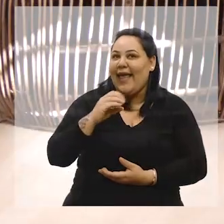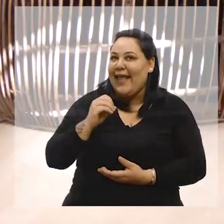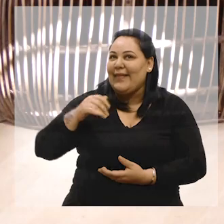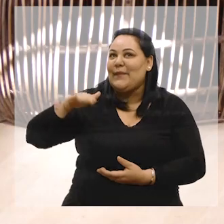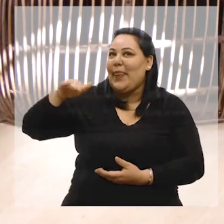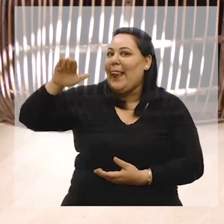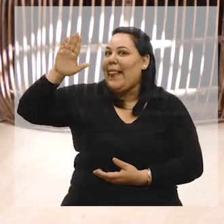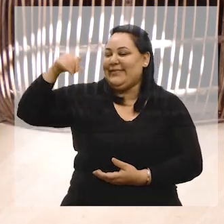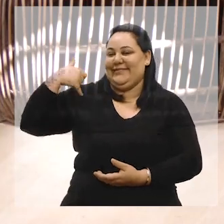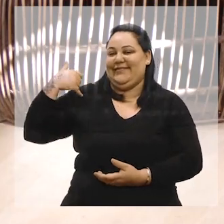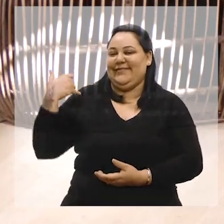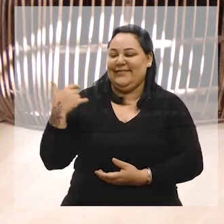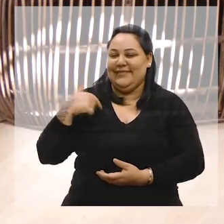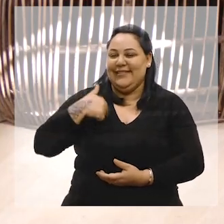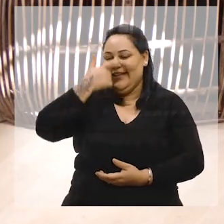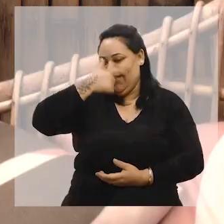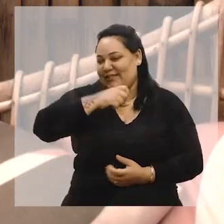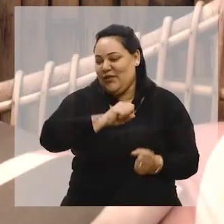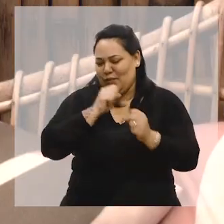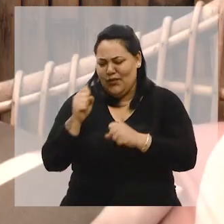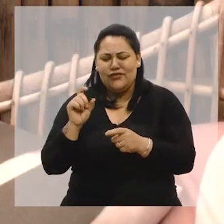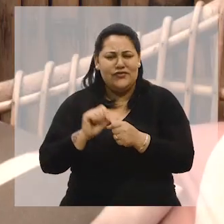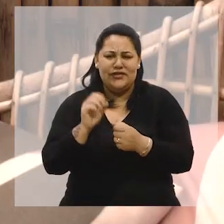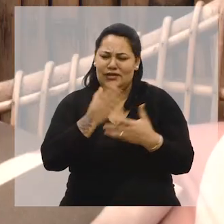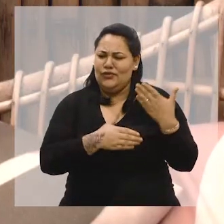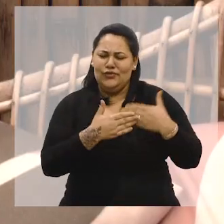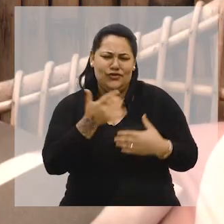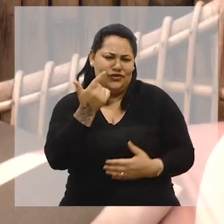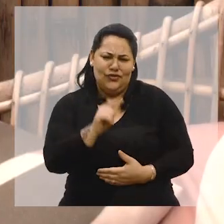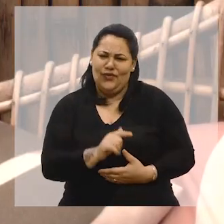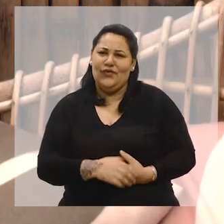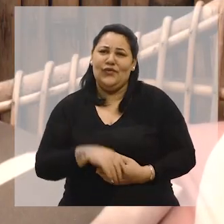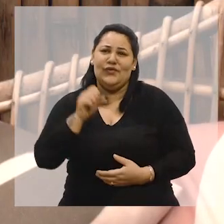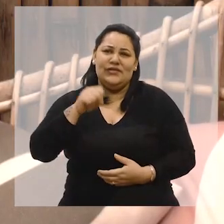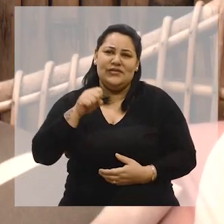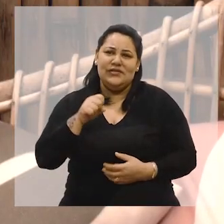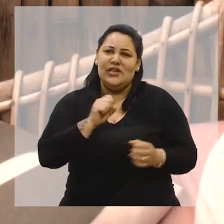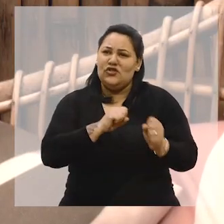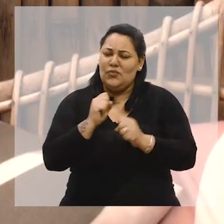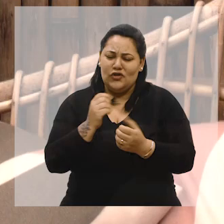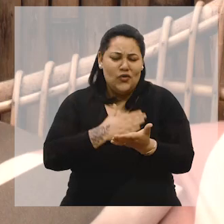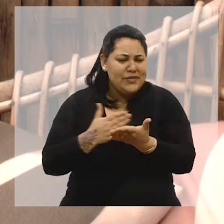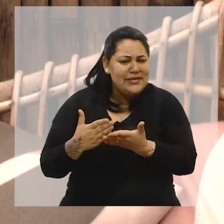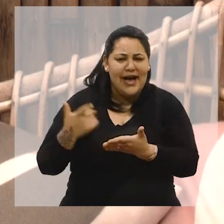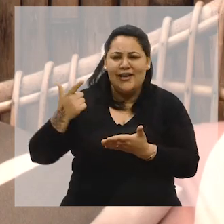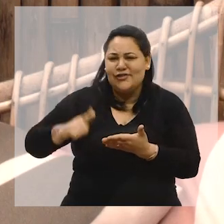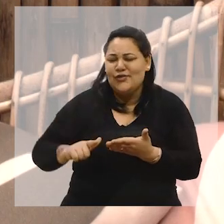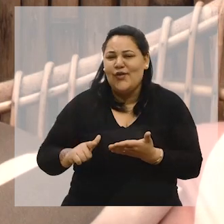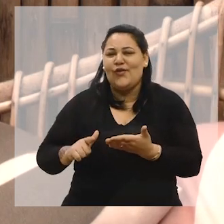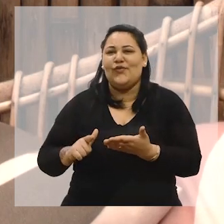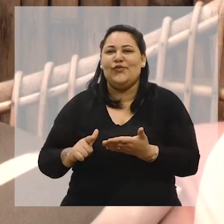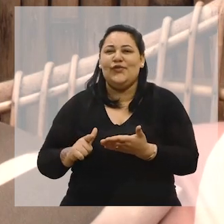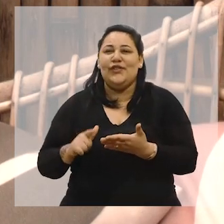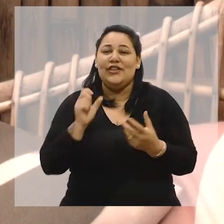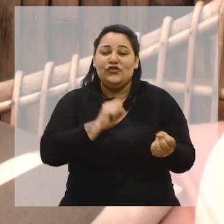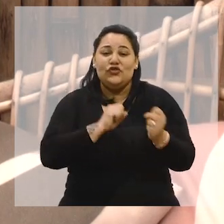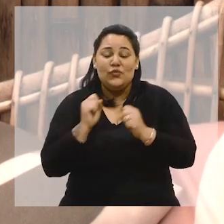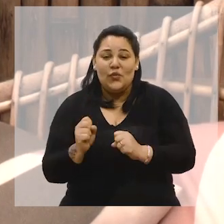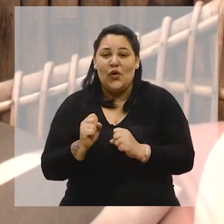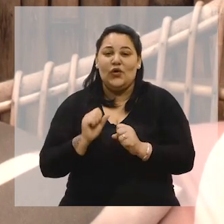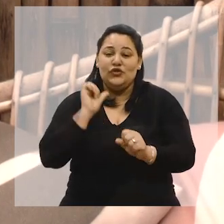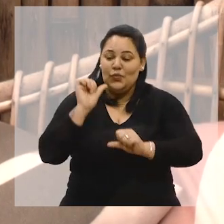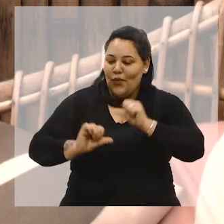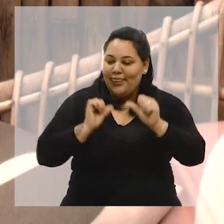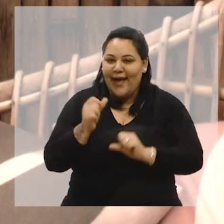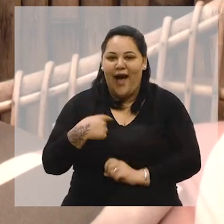anos, a gente pode refazer tudo de novo, assim. A gente pode reescrever tudo de novo, né? A gente pode